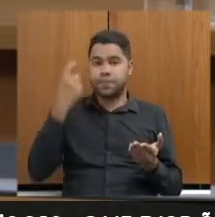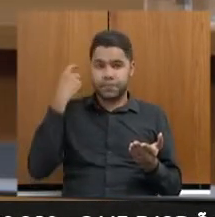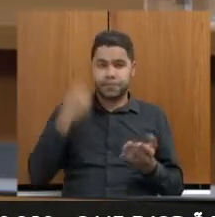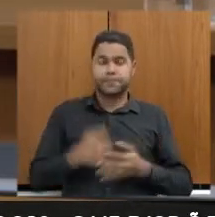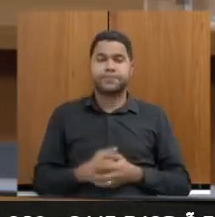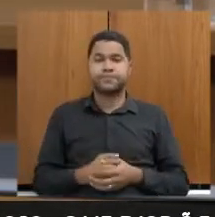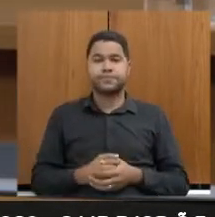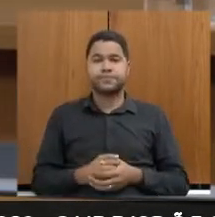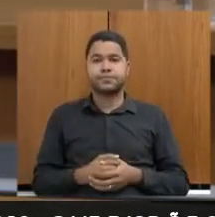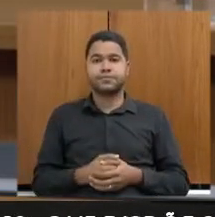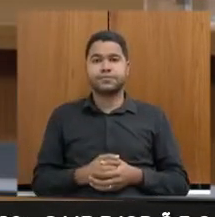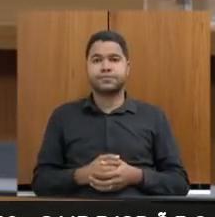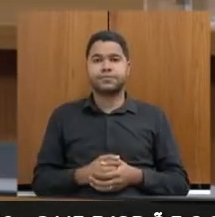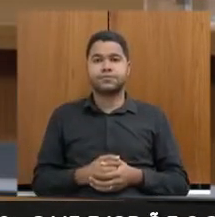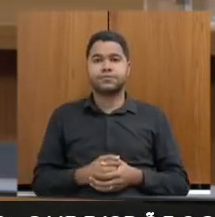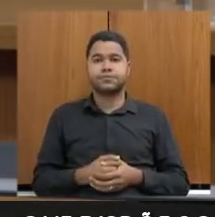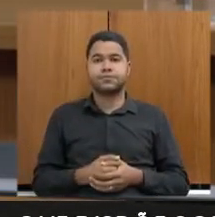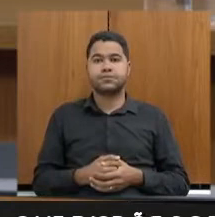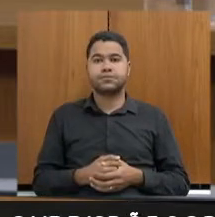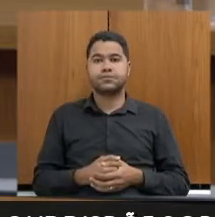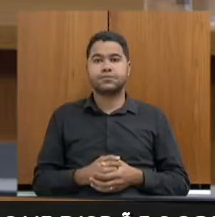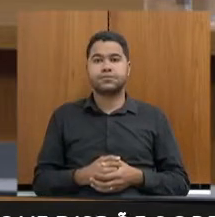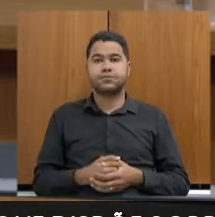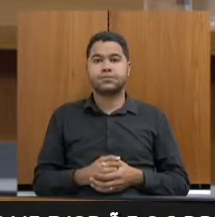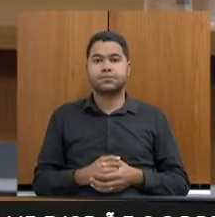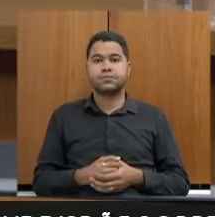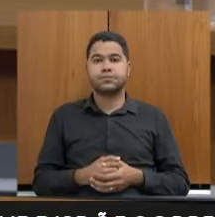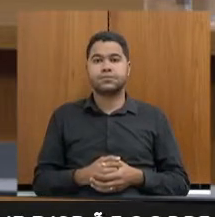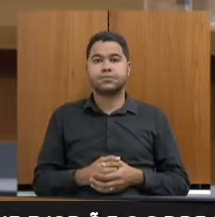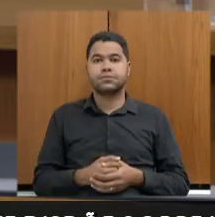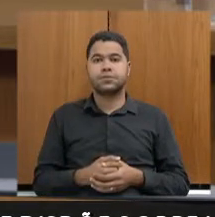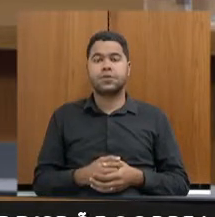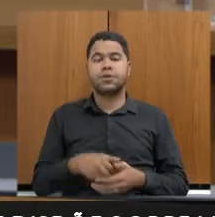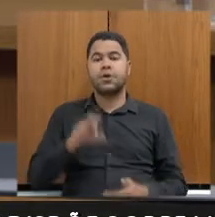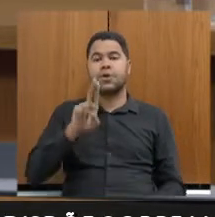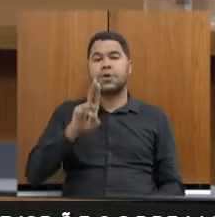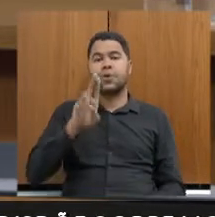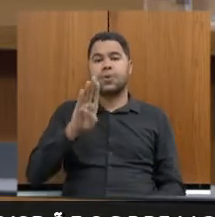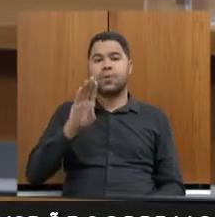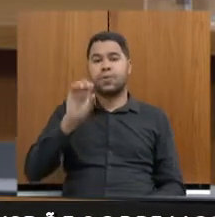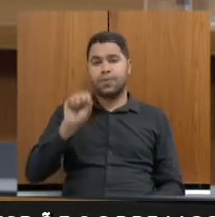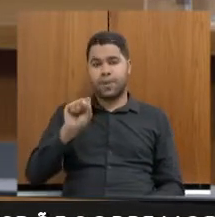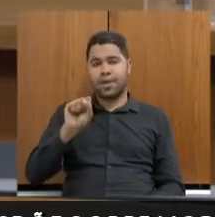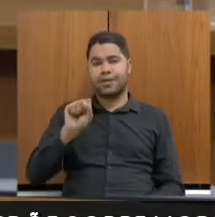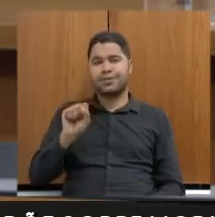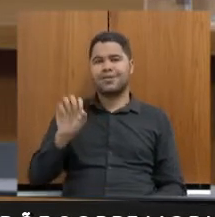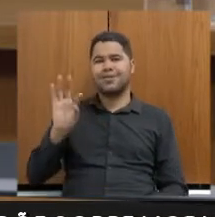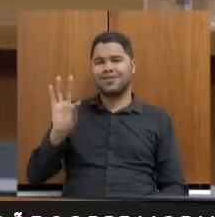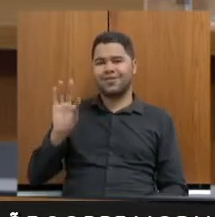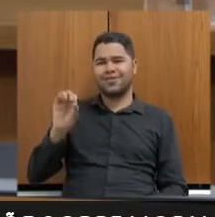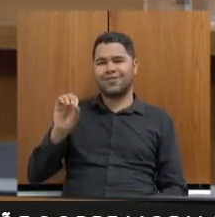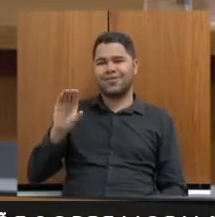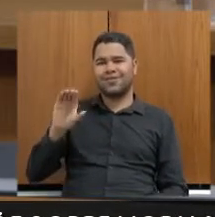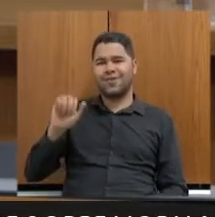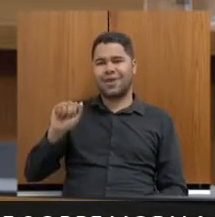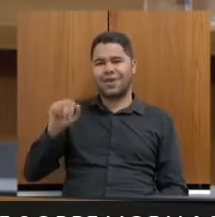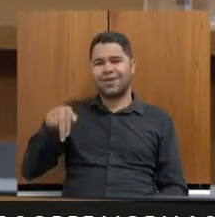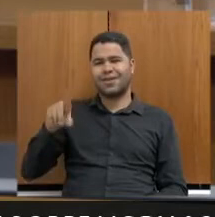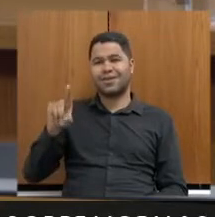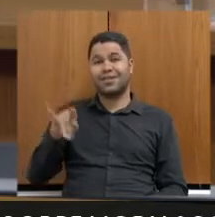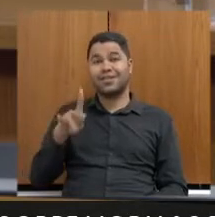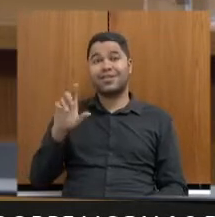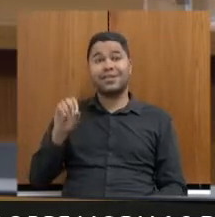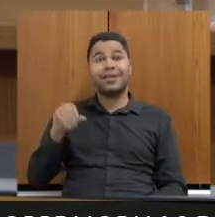dias numa na UBS de tocandira E ela ficou